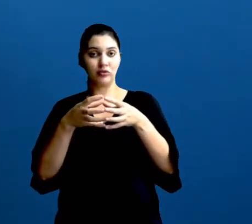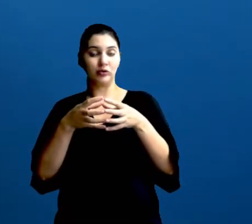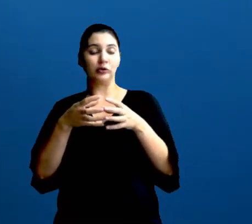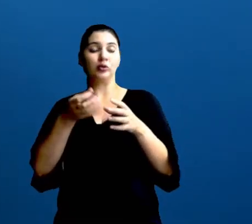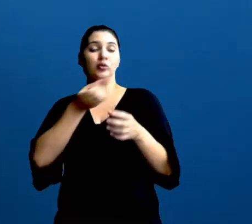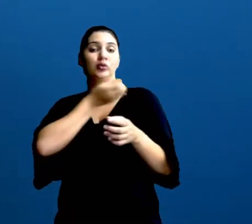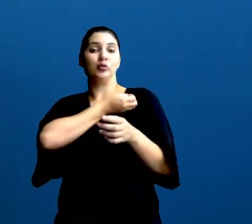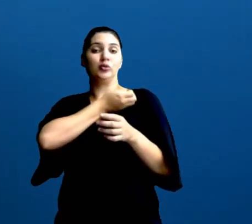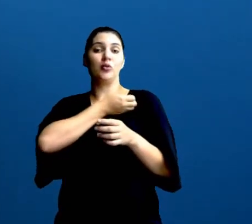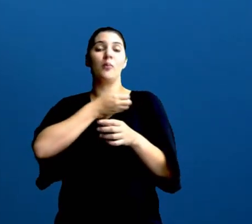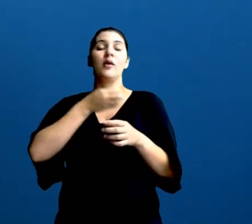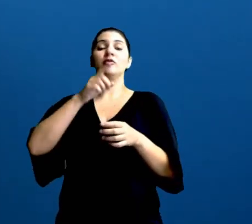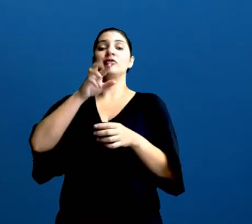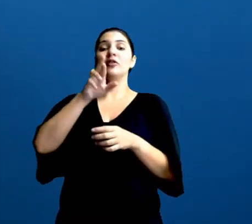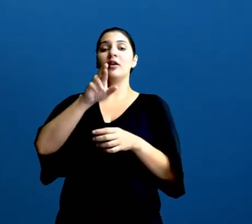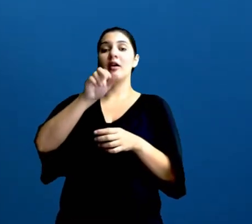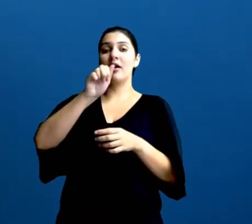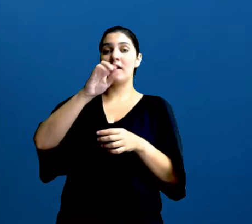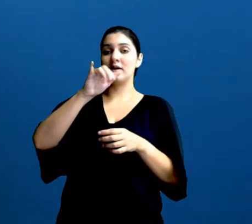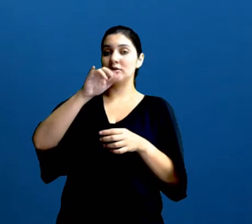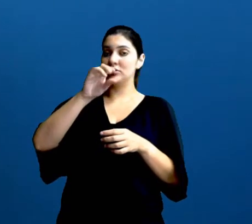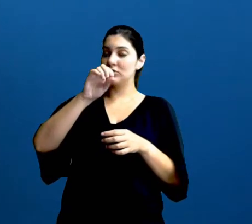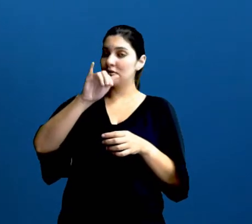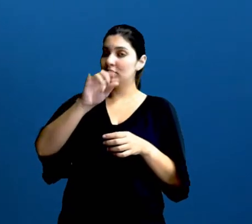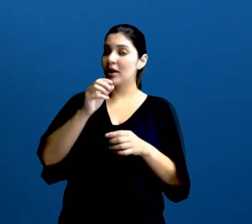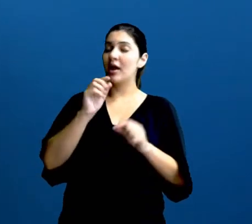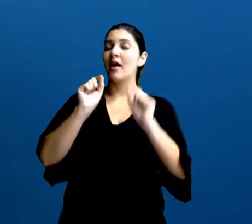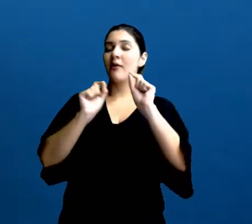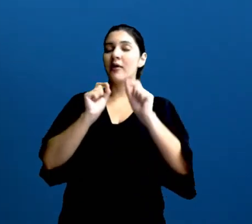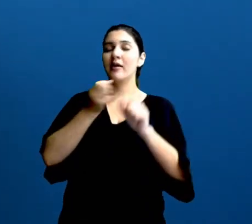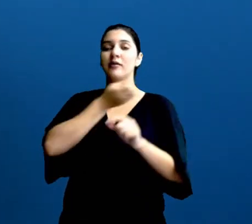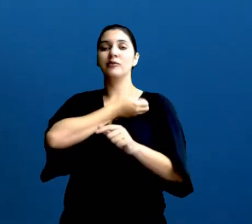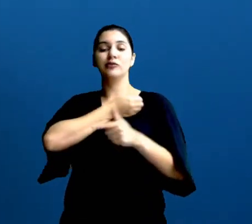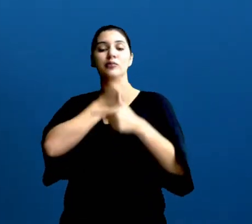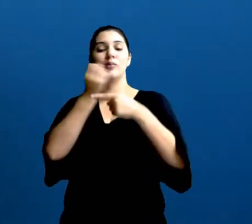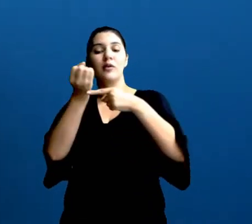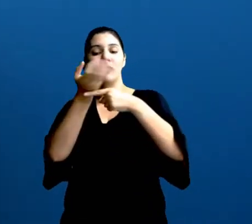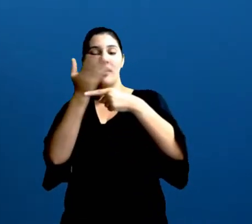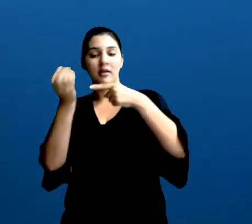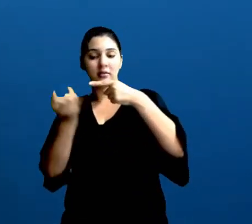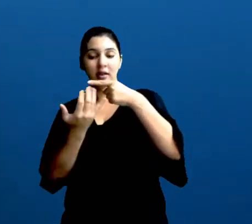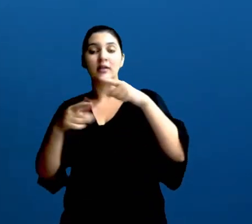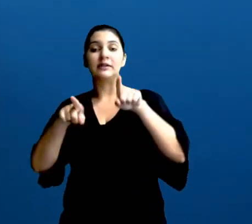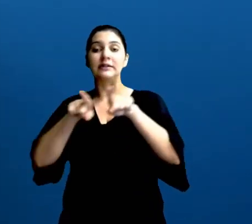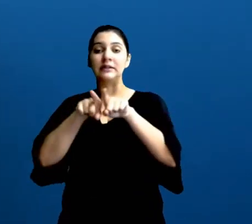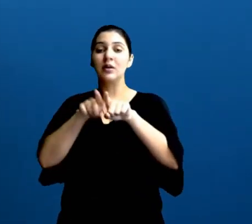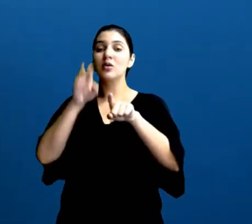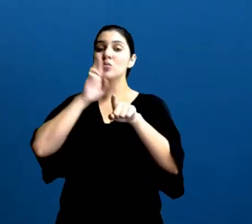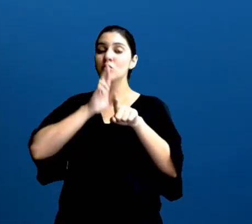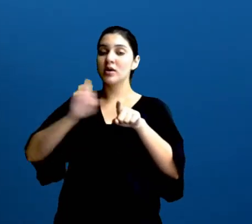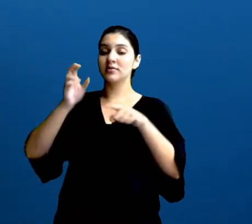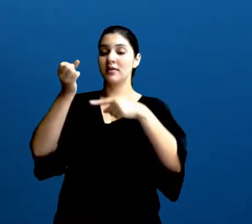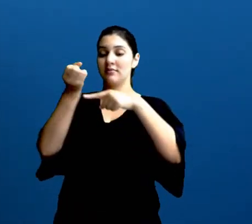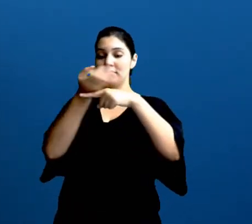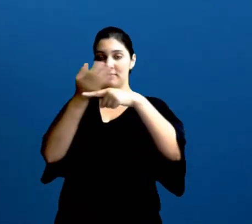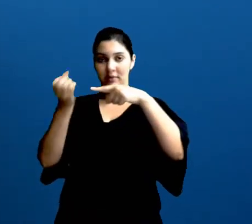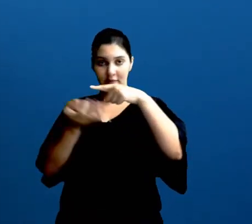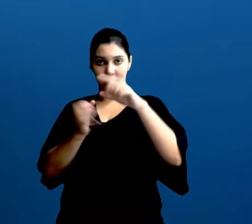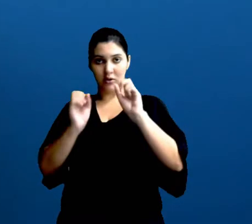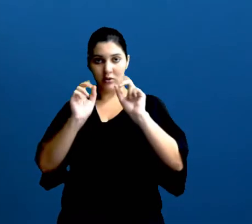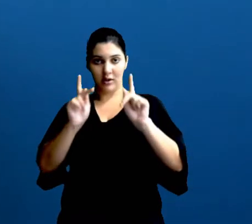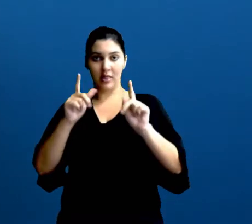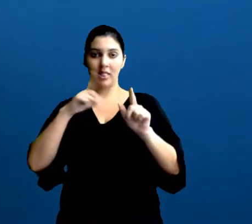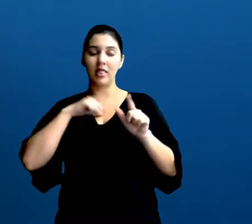números racionais são os números fracionários e o resultado dessa fração, tá? Então, olha, nós temos aqui,